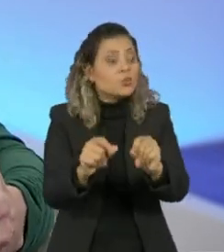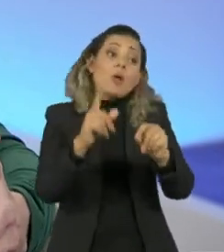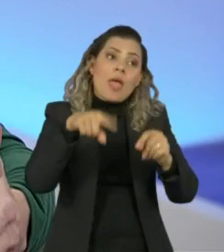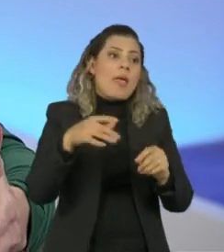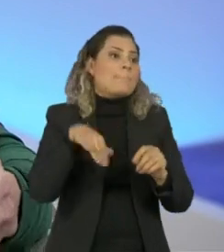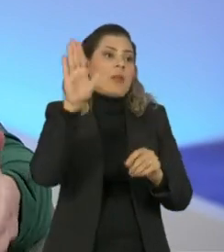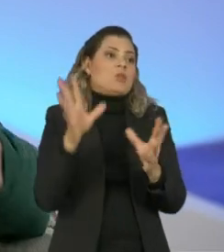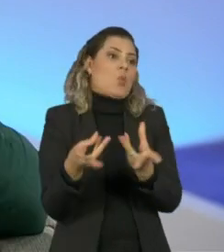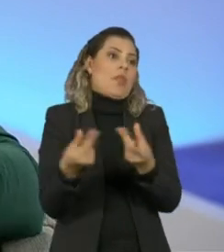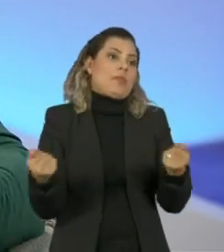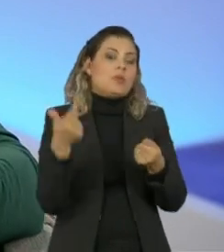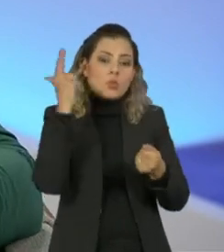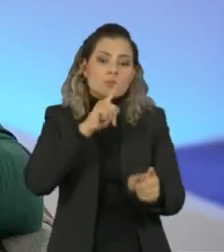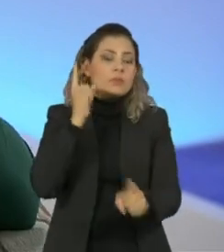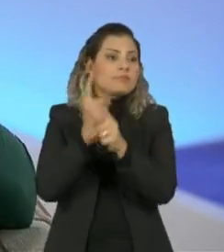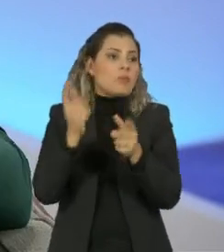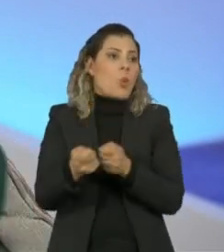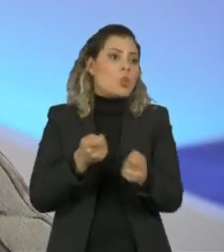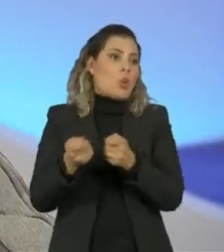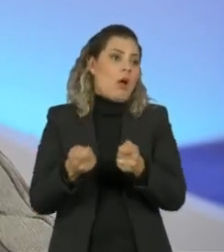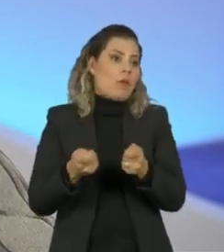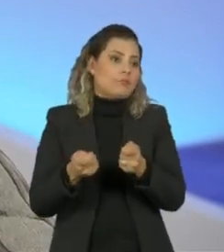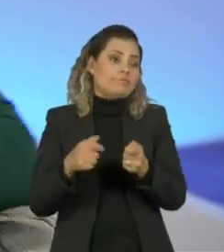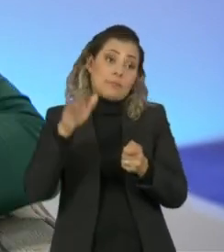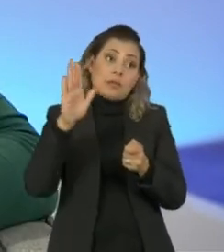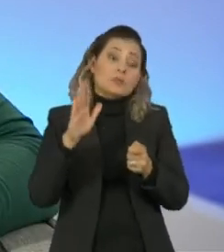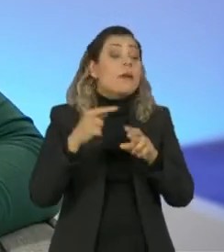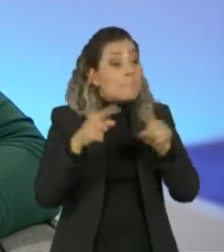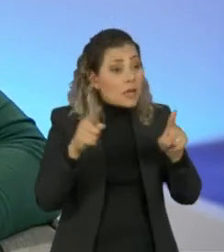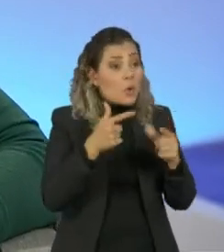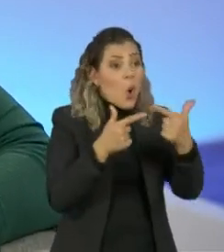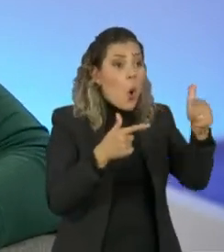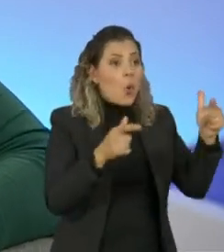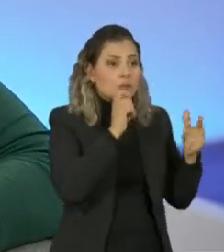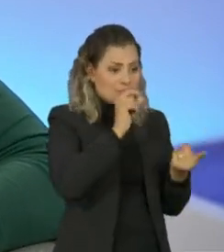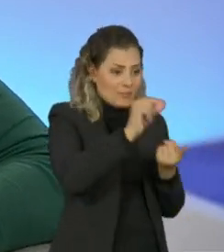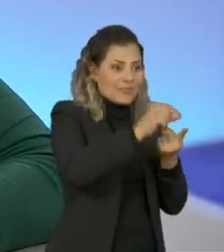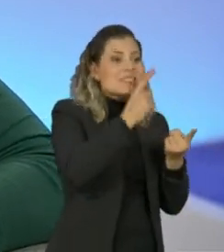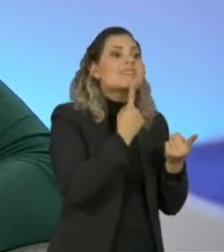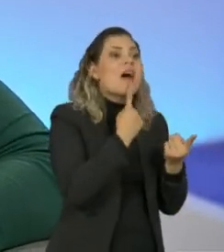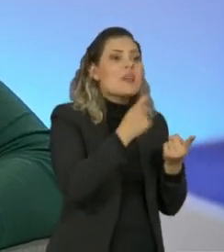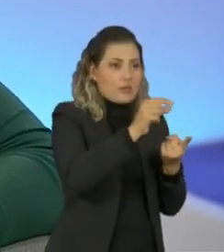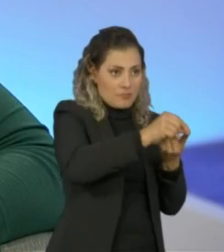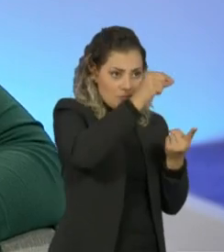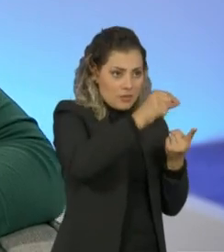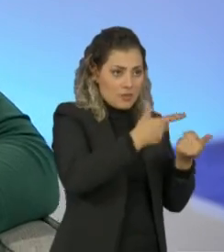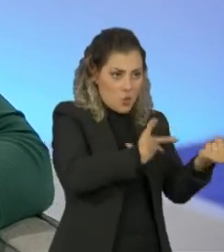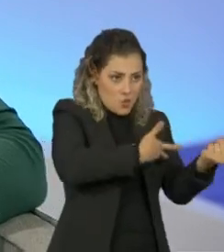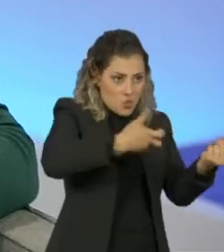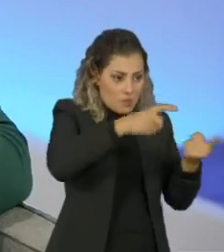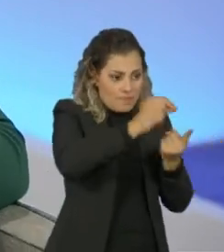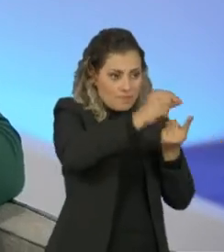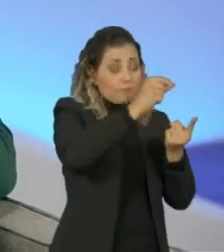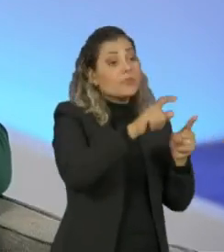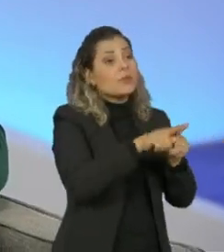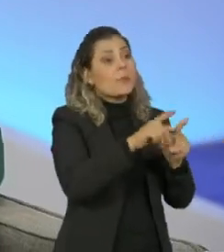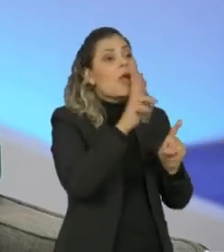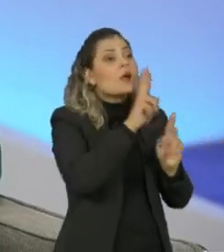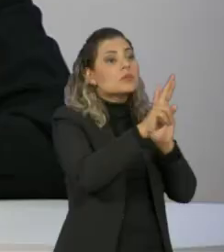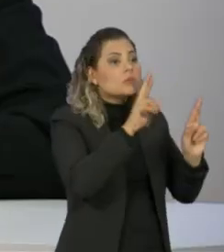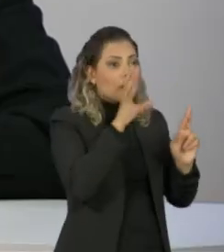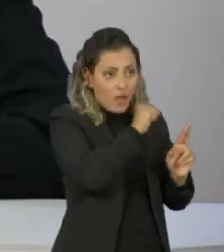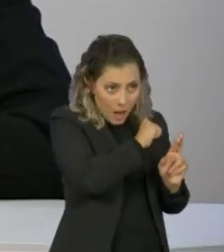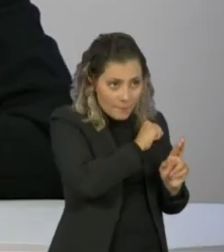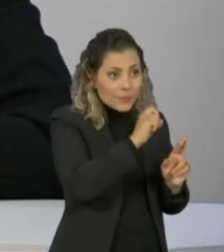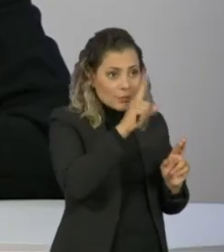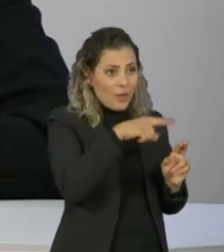maneira mais eficiente de conter a pandemia. Os outros testes, os testes sorológicos e principalmente os testes rápidos, que são esses